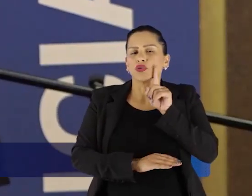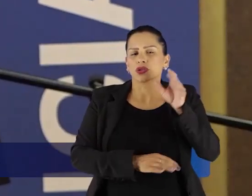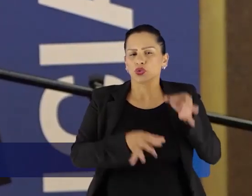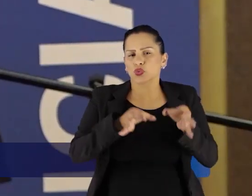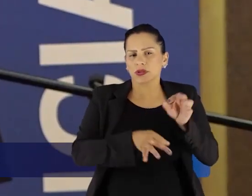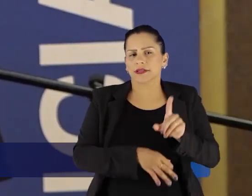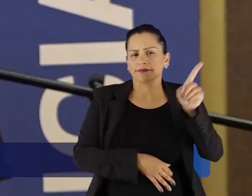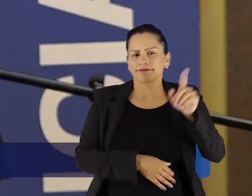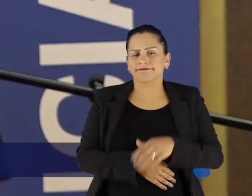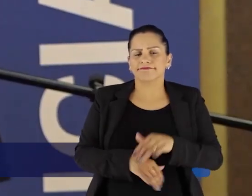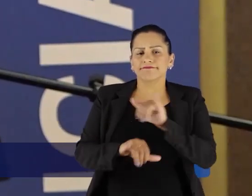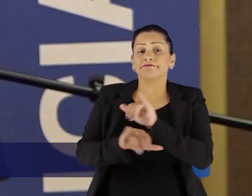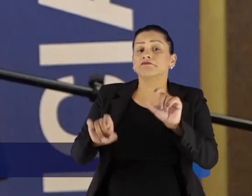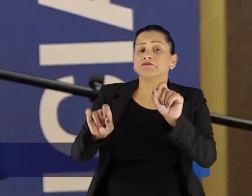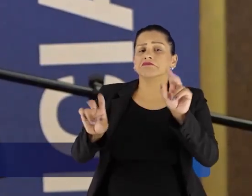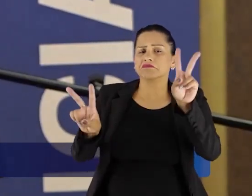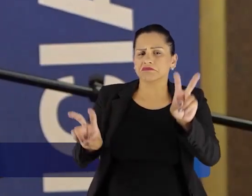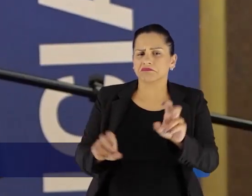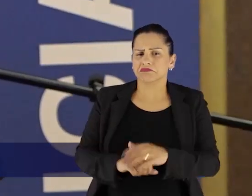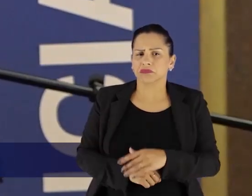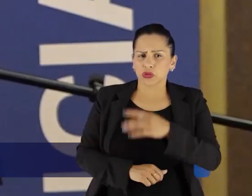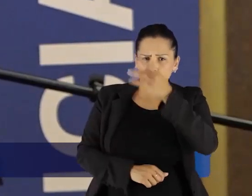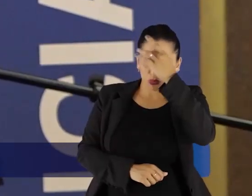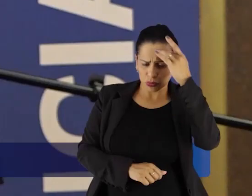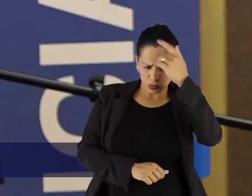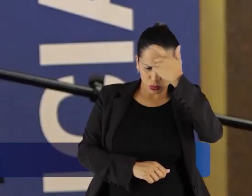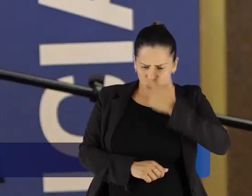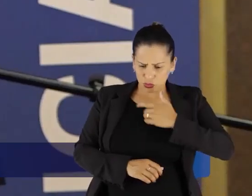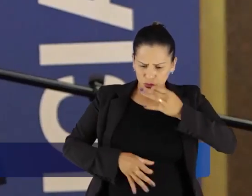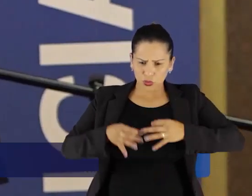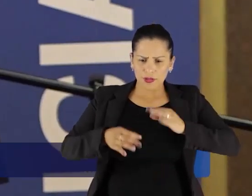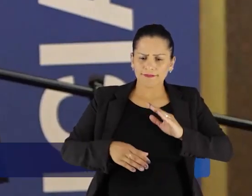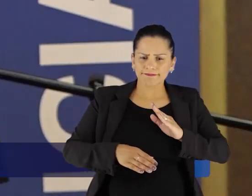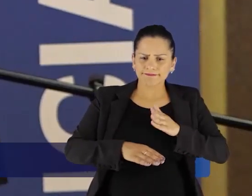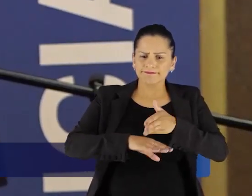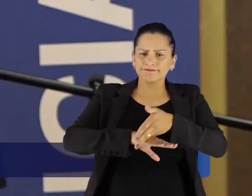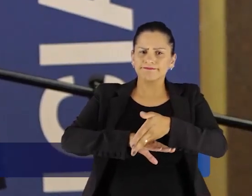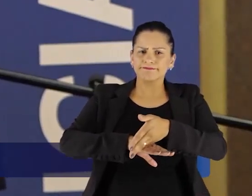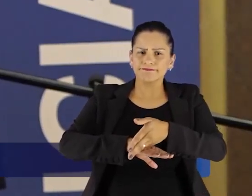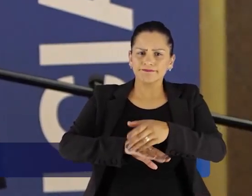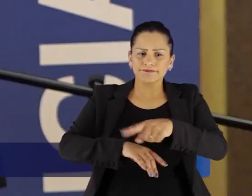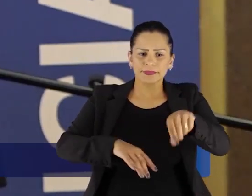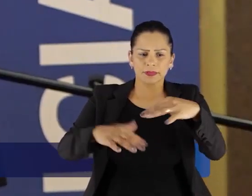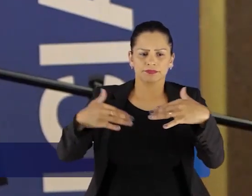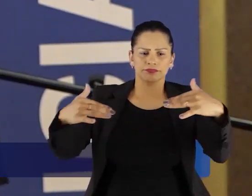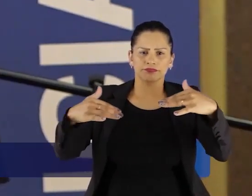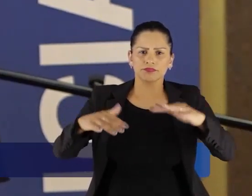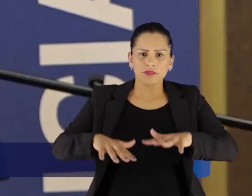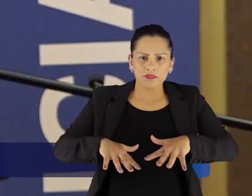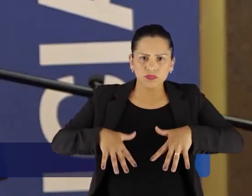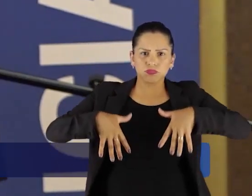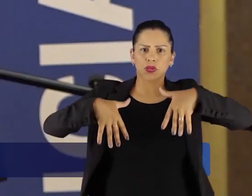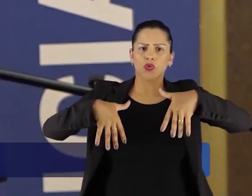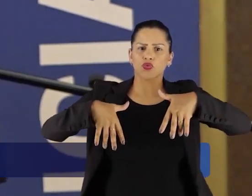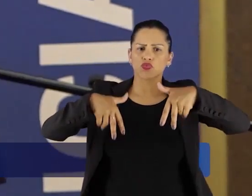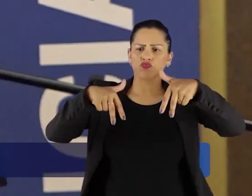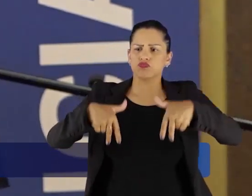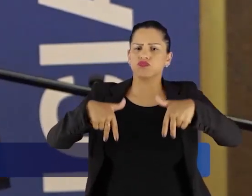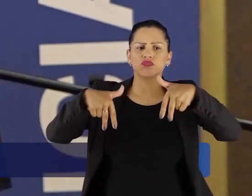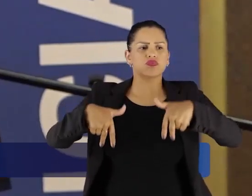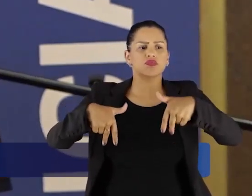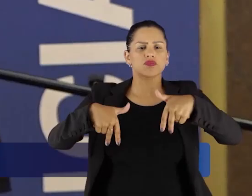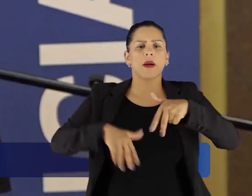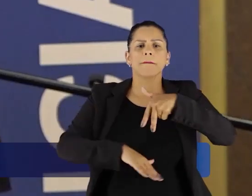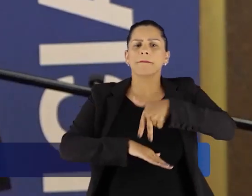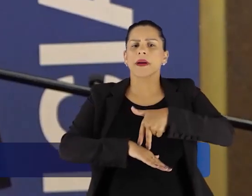onde o juiz adentra o recinto do tribunal e todos se levantam você não se Levanta